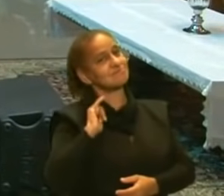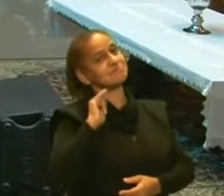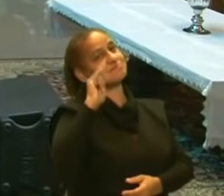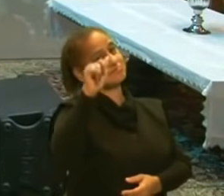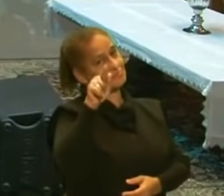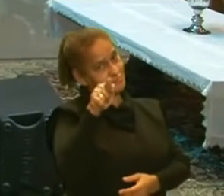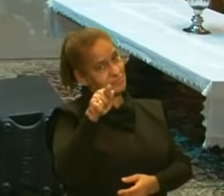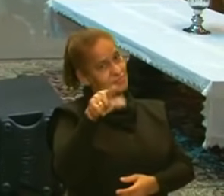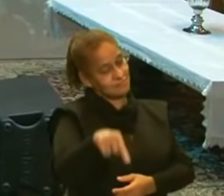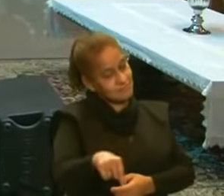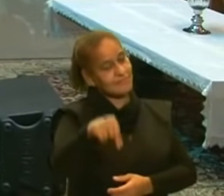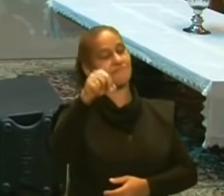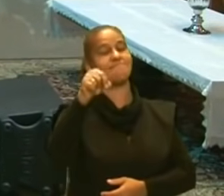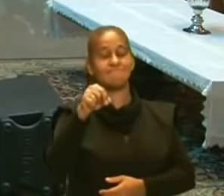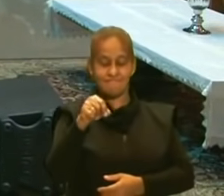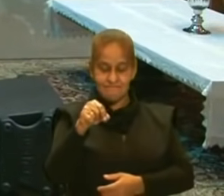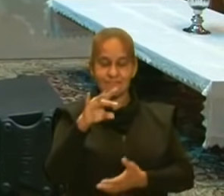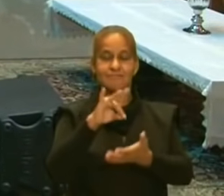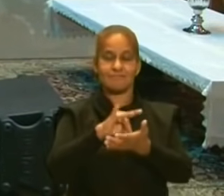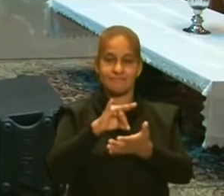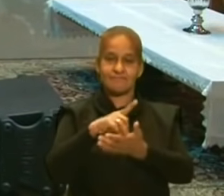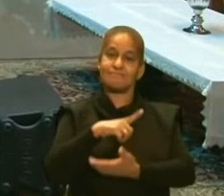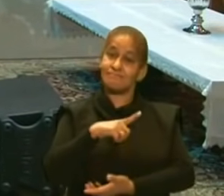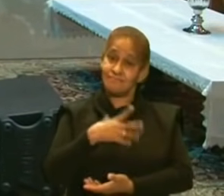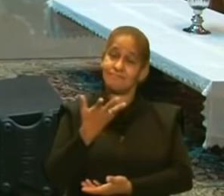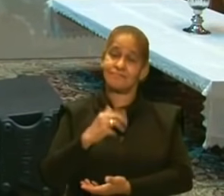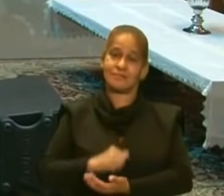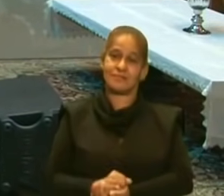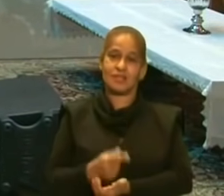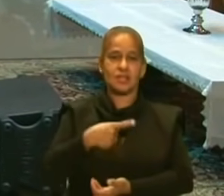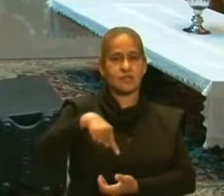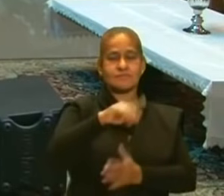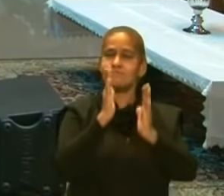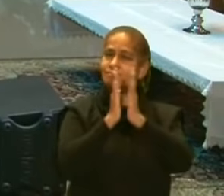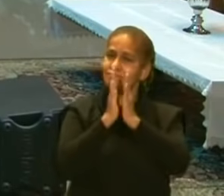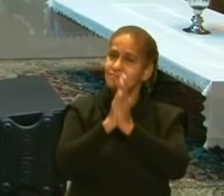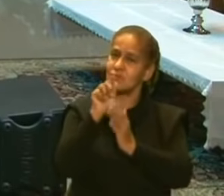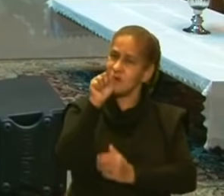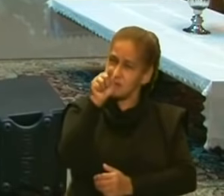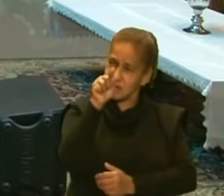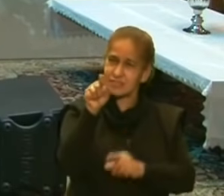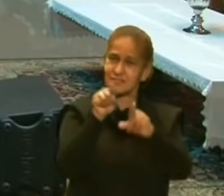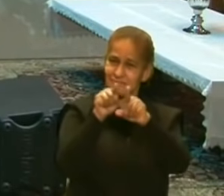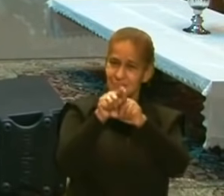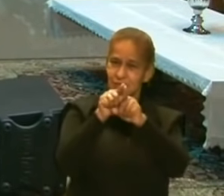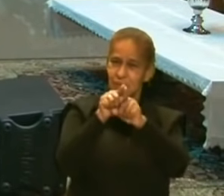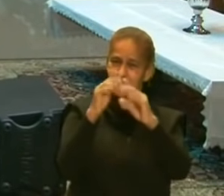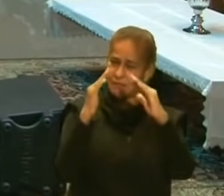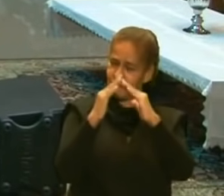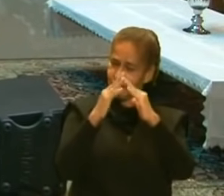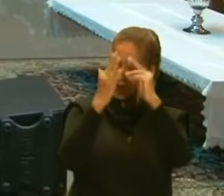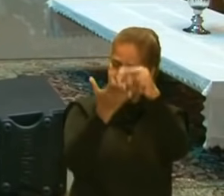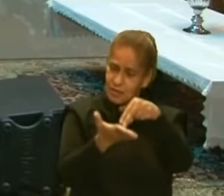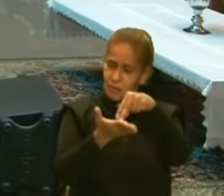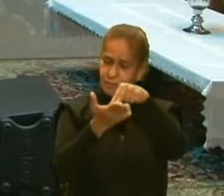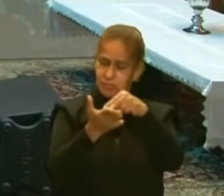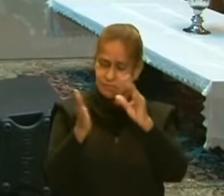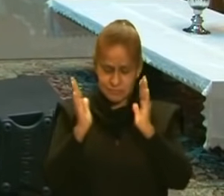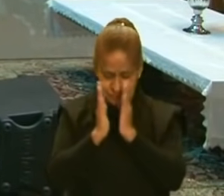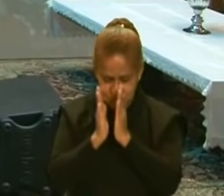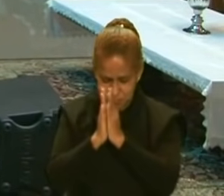uma opção. Então, quando a gente estiver orando aqui, se coloque numa posição na presença de